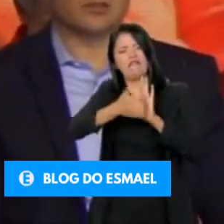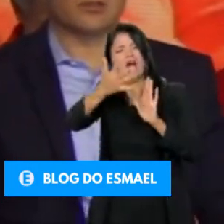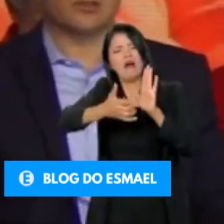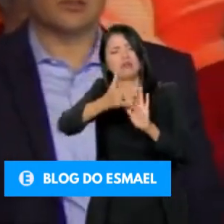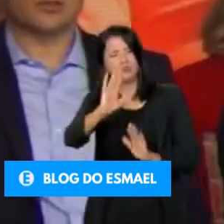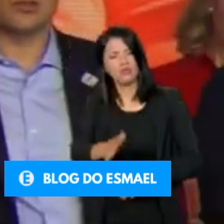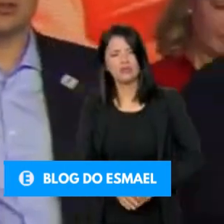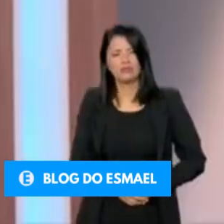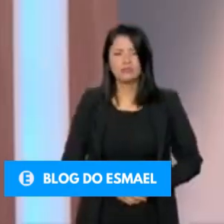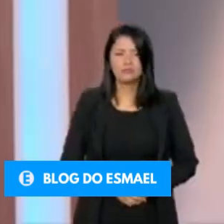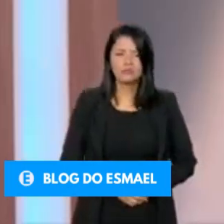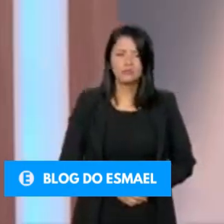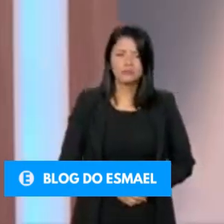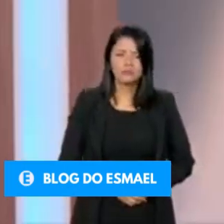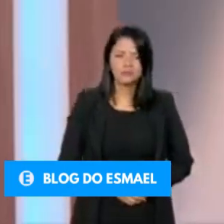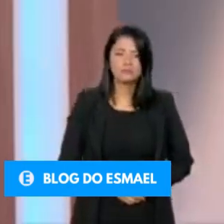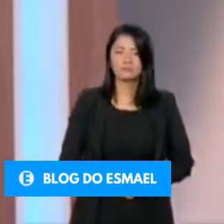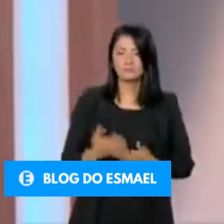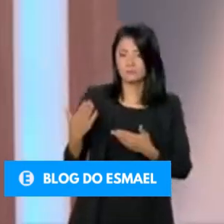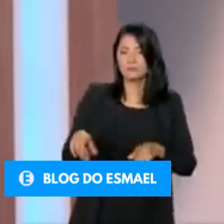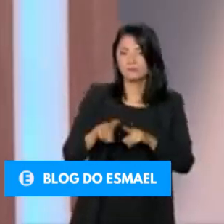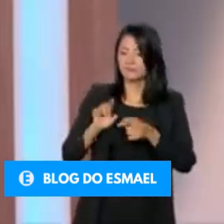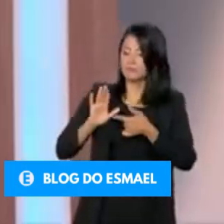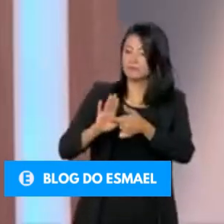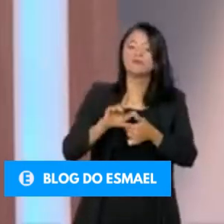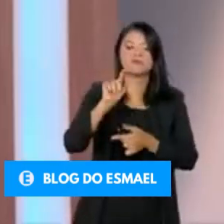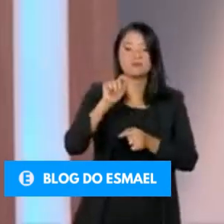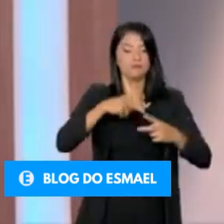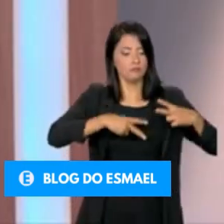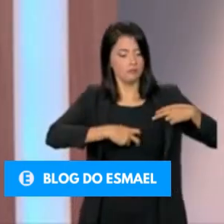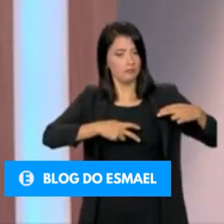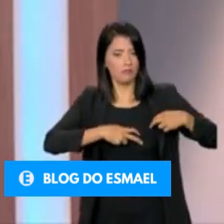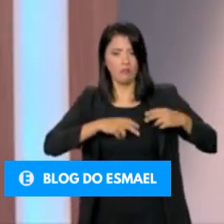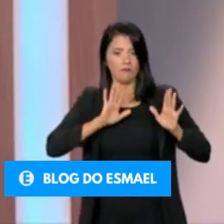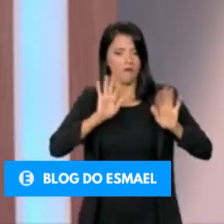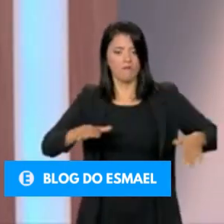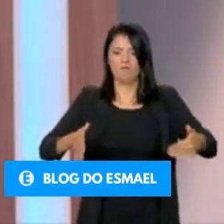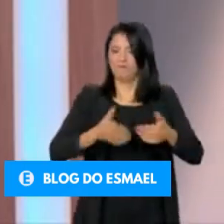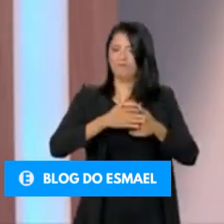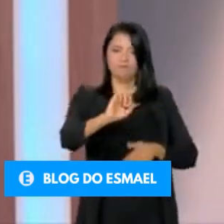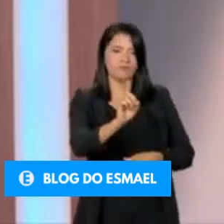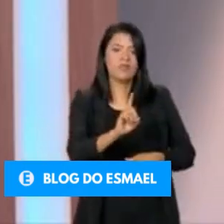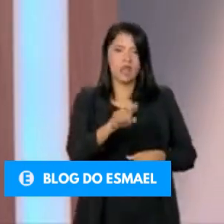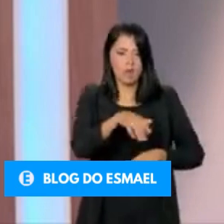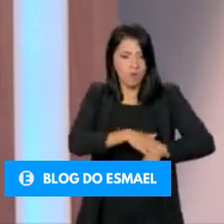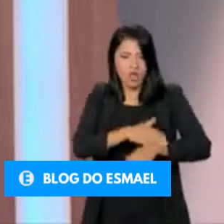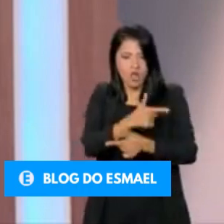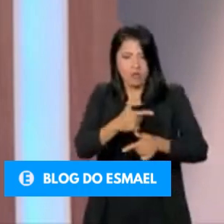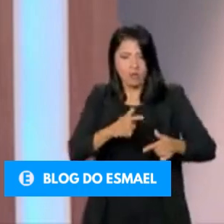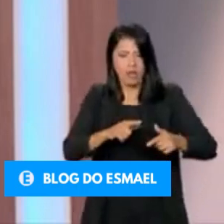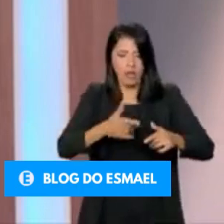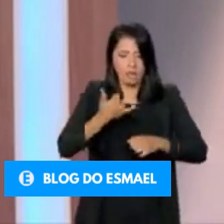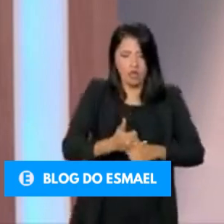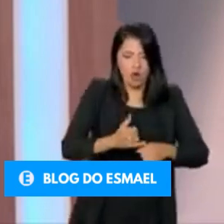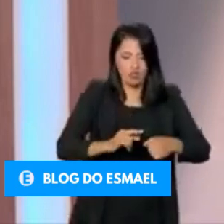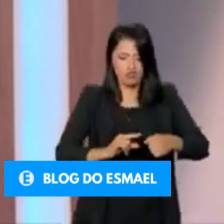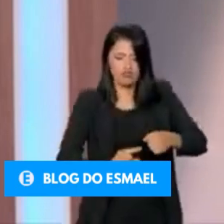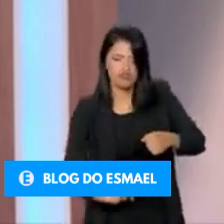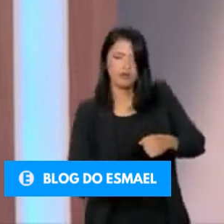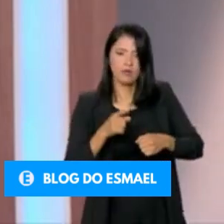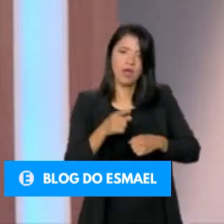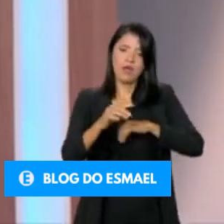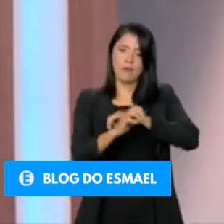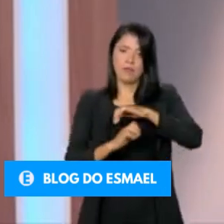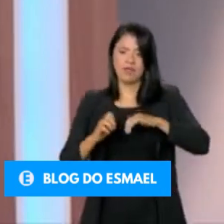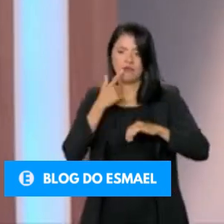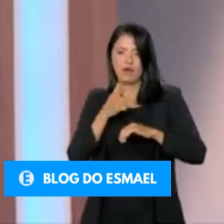vezes. Lula também destacou que a Petrobras nunca vai acabar e que, quando não houver mais petróleo, a empresa vai se